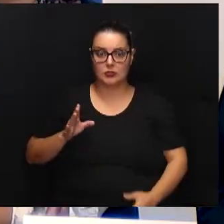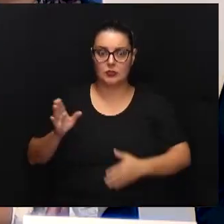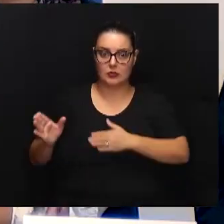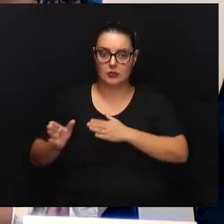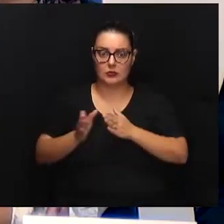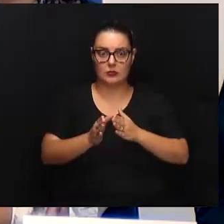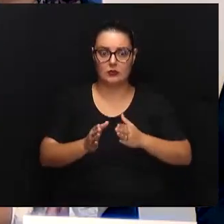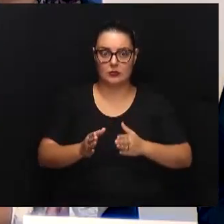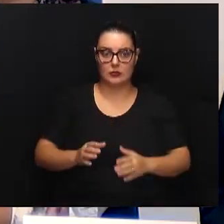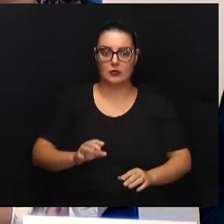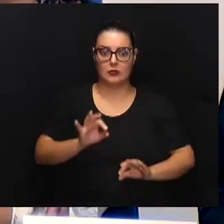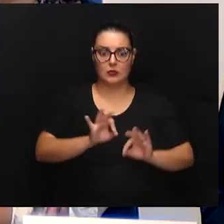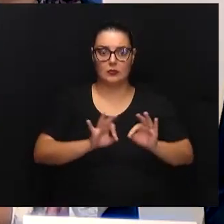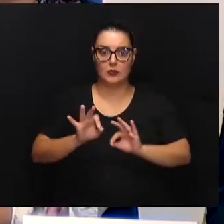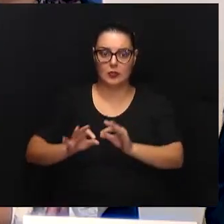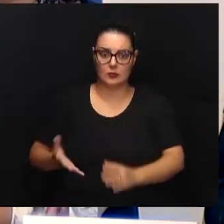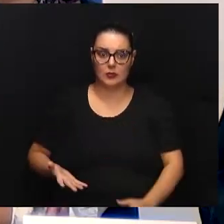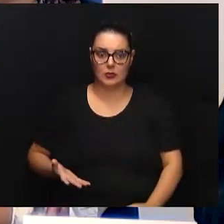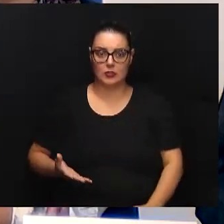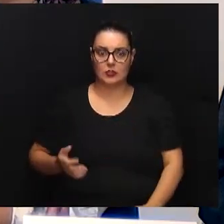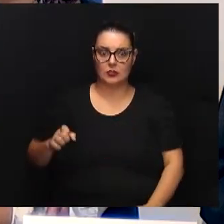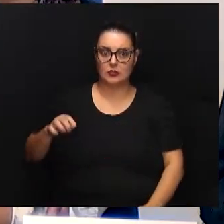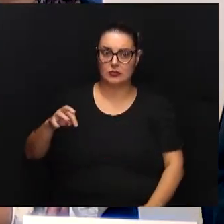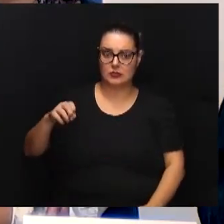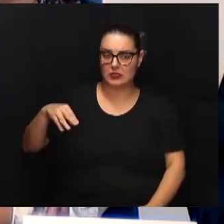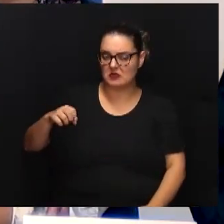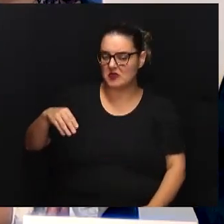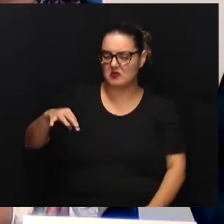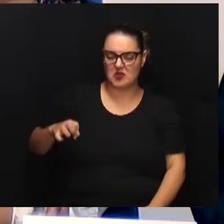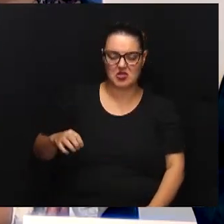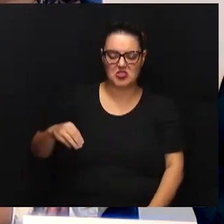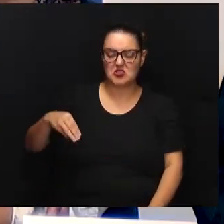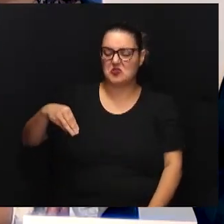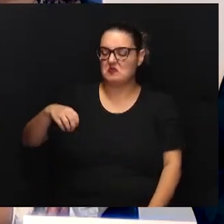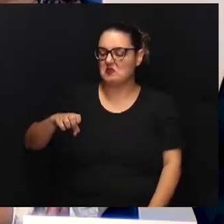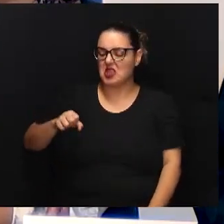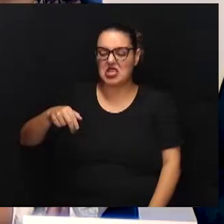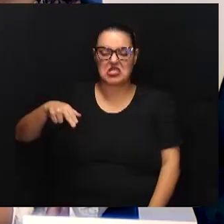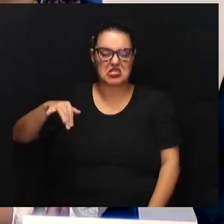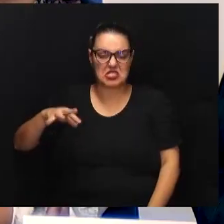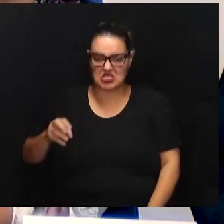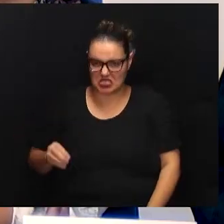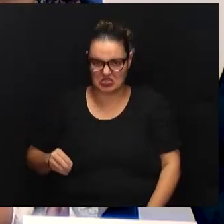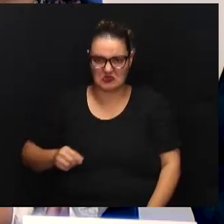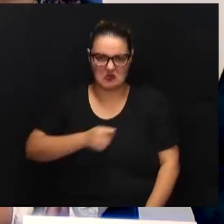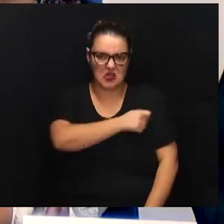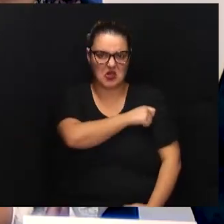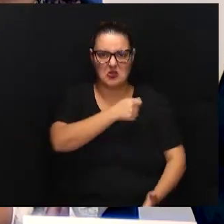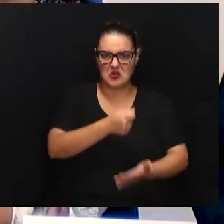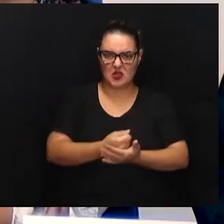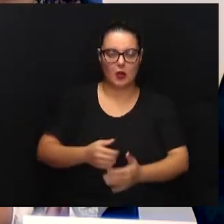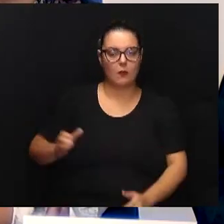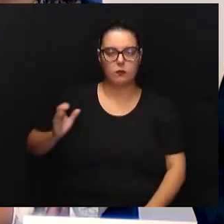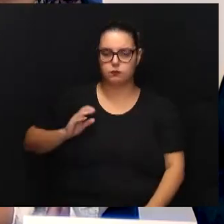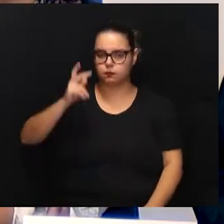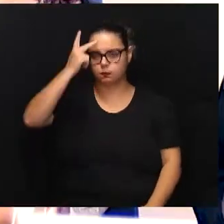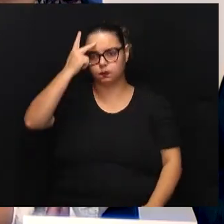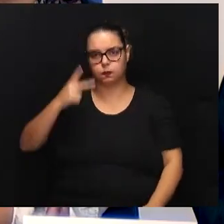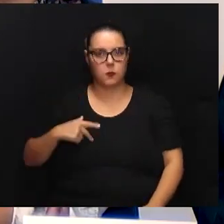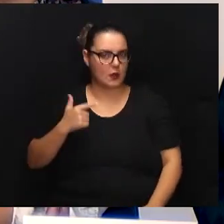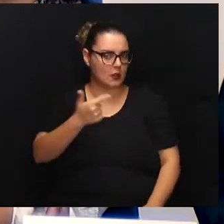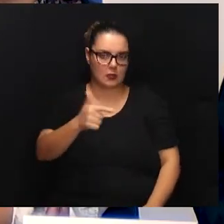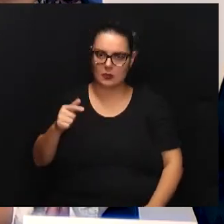extremamente mesquinho, autoritário e de enriquecimento próprio. Não tenham dúvidas disso. Não tenham dúvidas